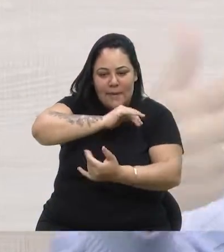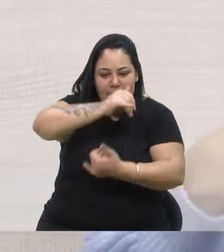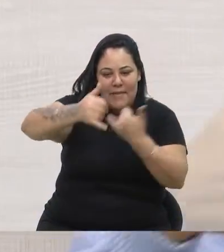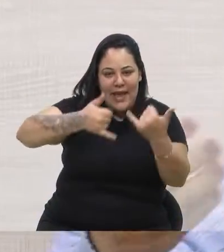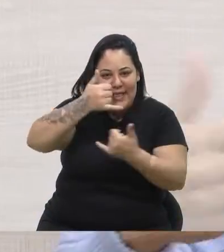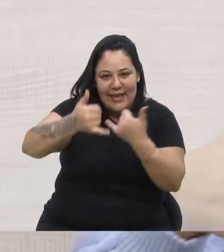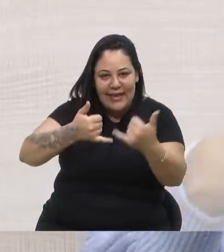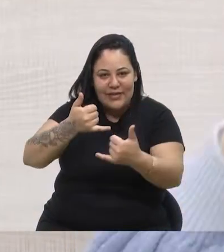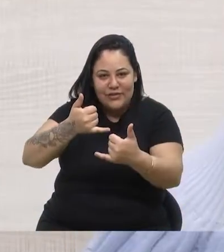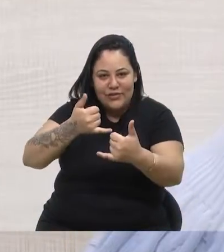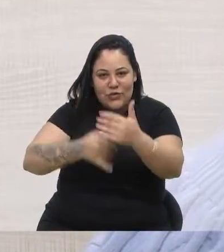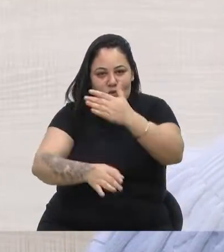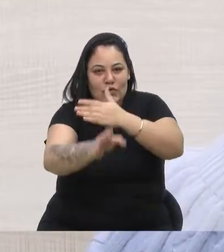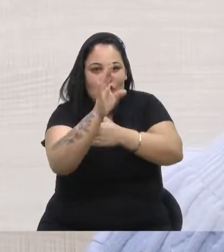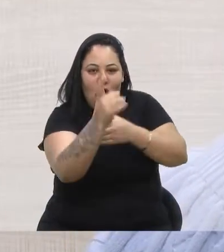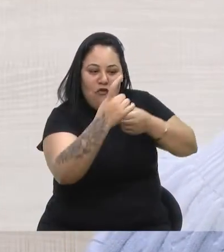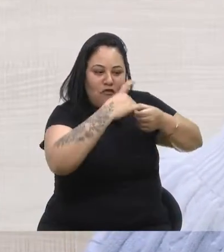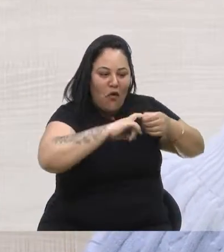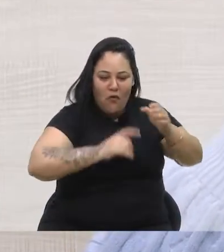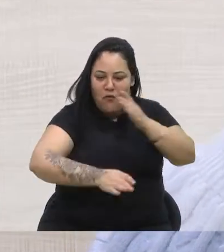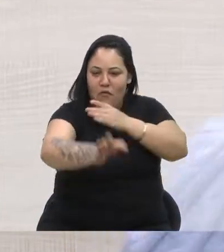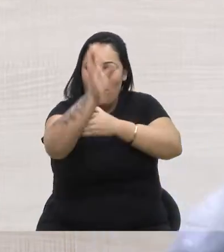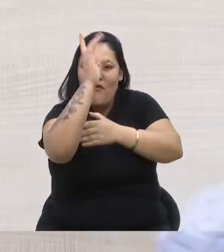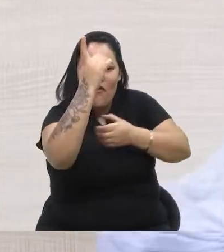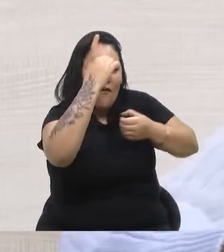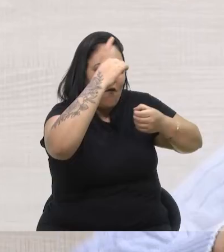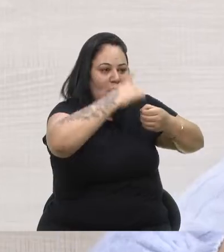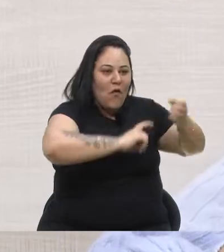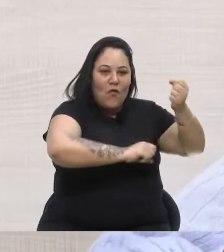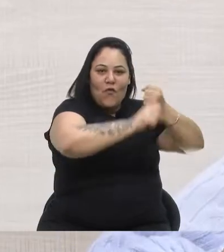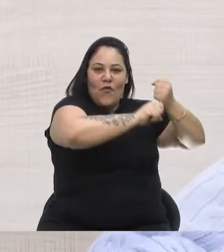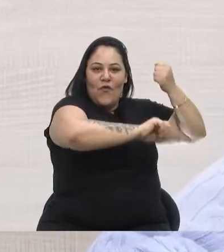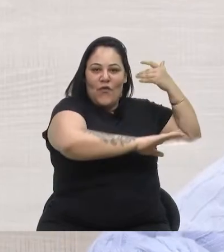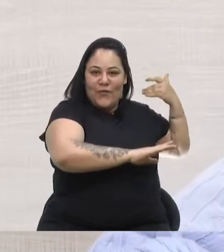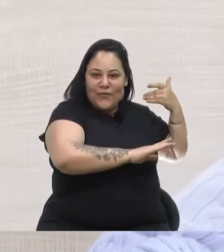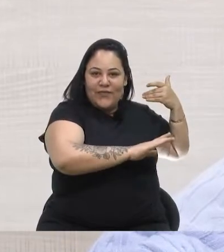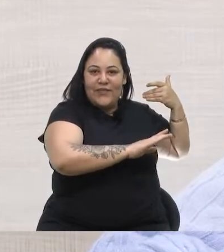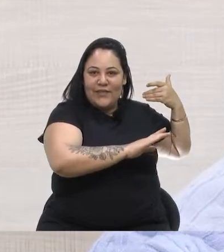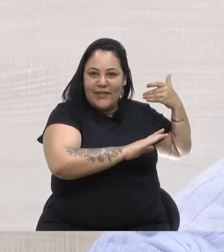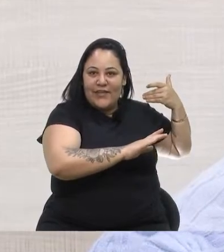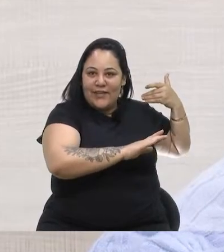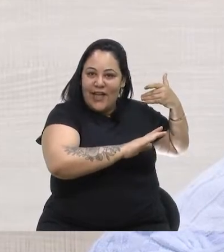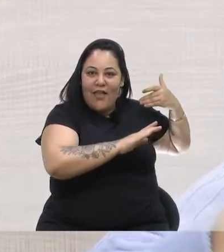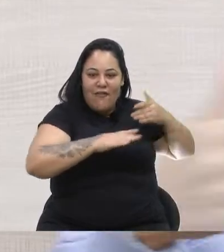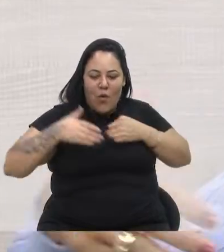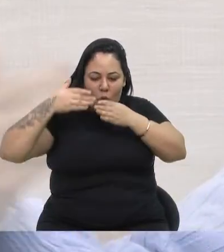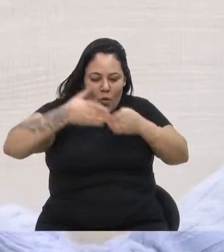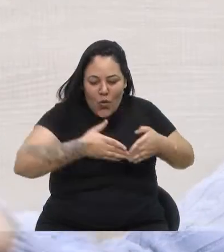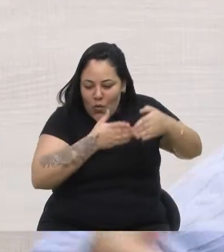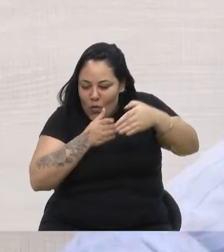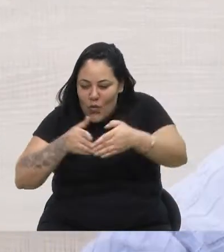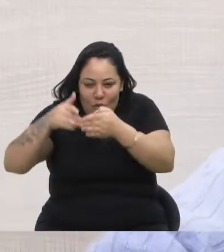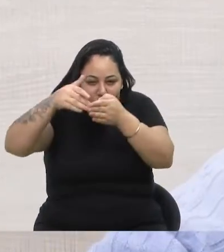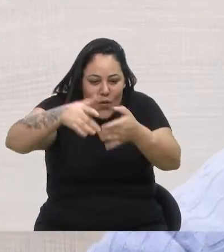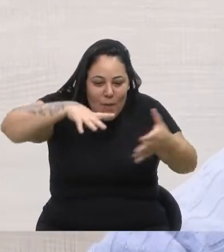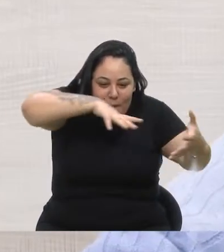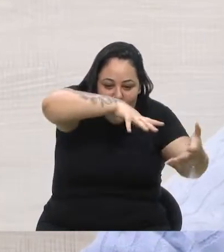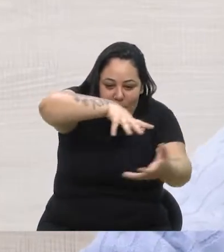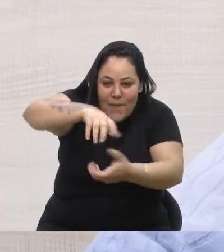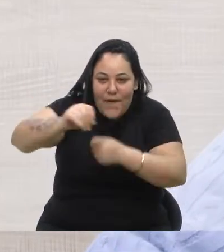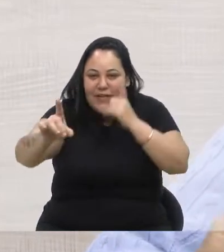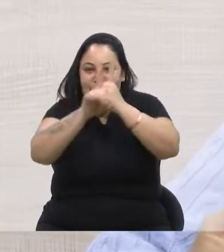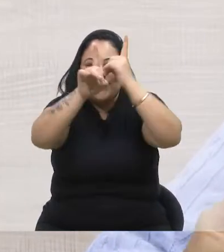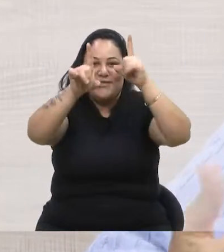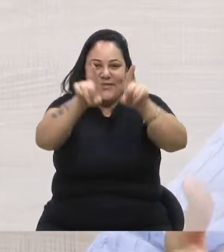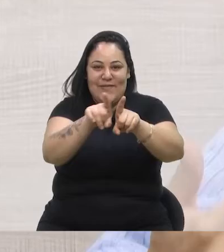esse jogo de ida e vinda para resgatar saberes ancestrais e assim ela vai indo pelo mundo e vai